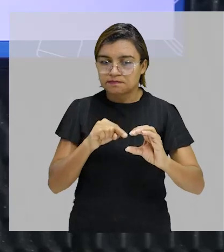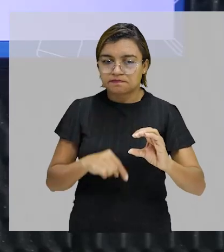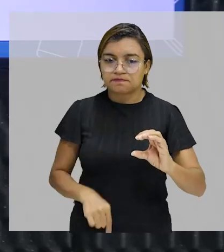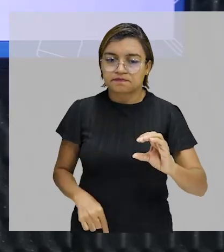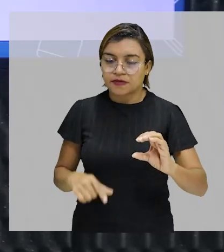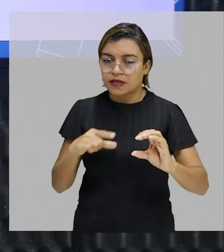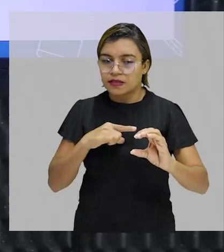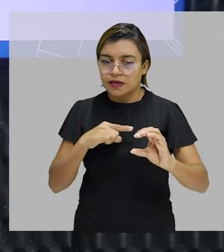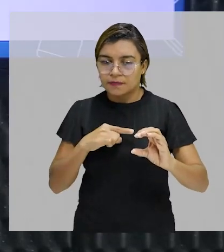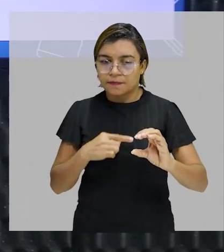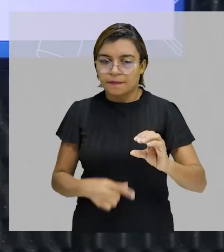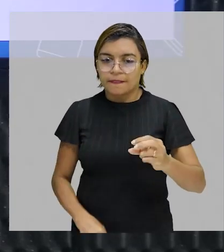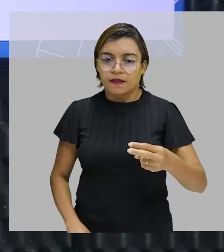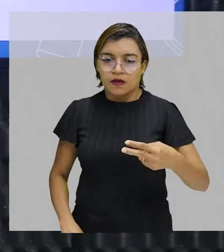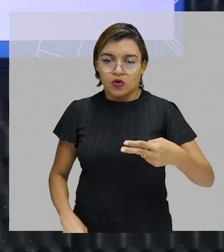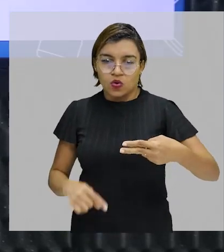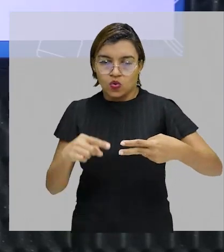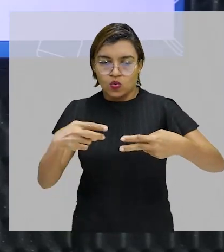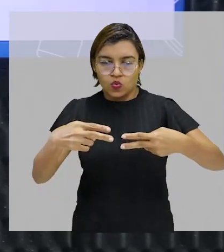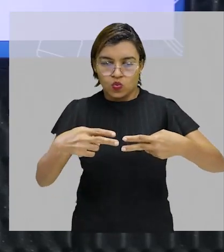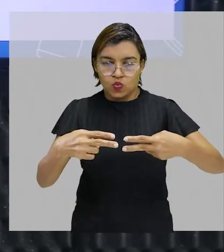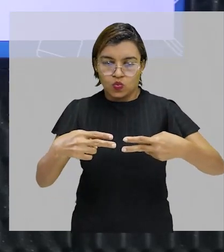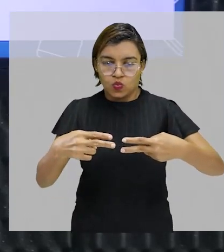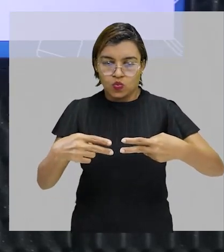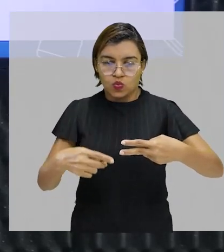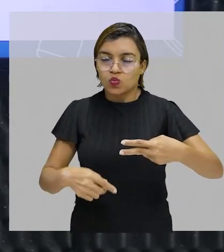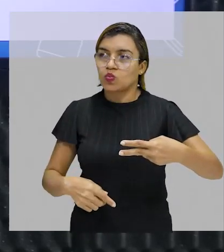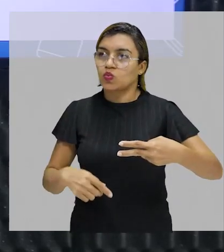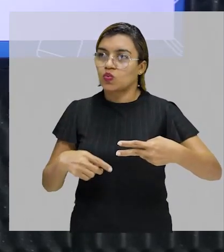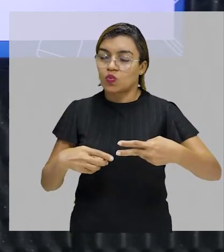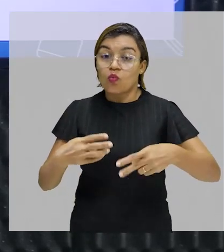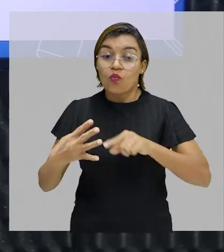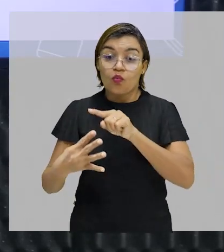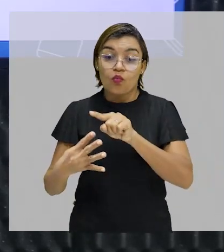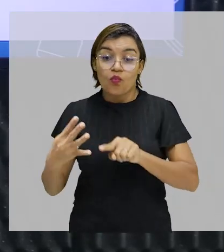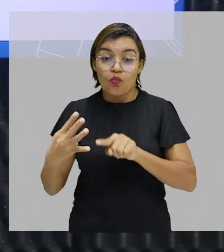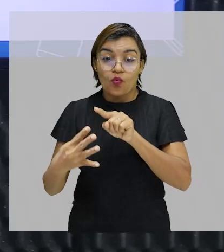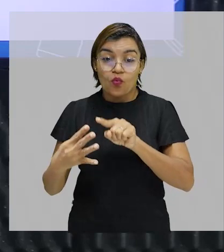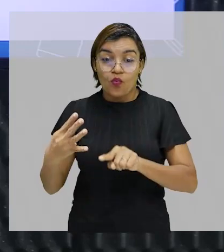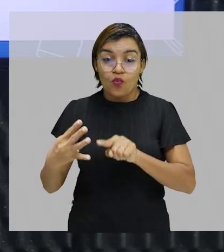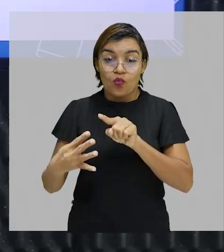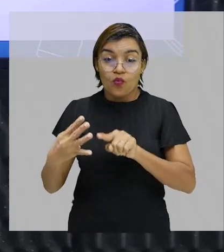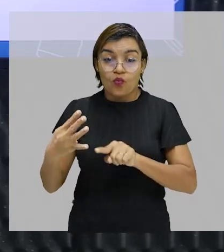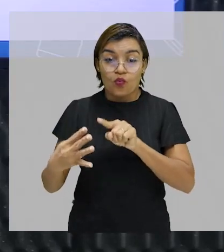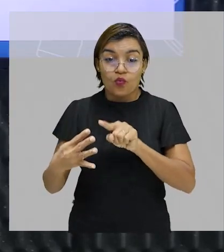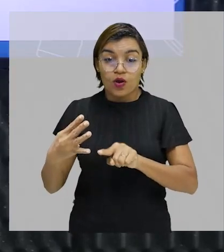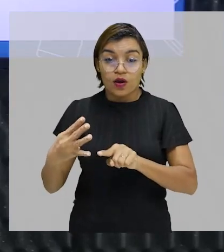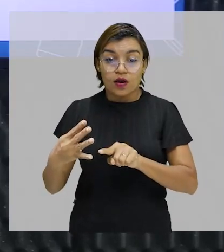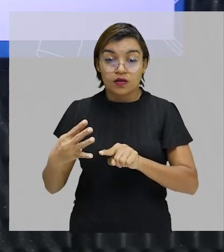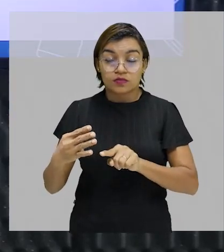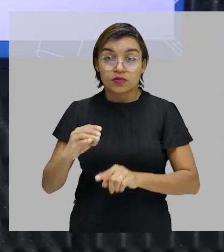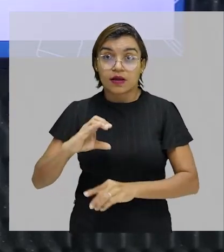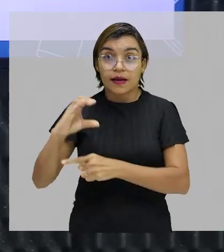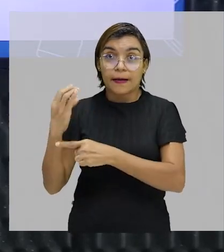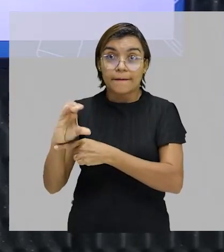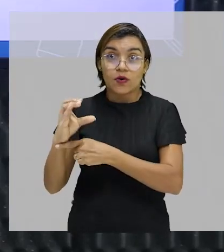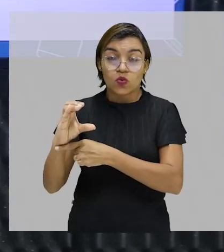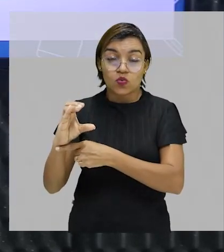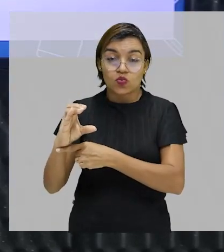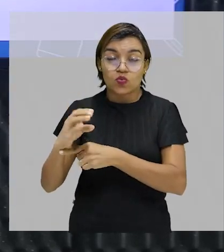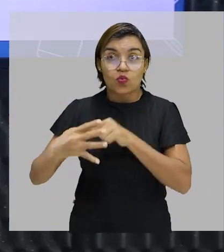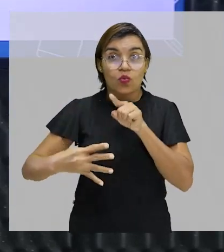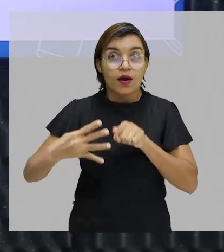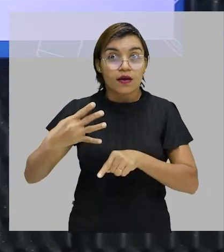vou ter 1, 2, 3, 4, certo? 1, 2, 3, 4 carbonos.